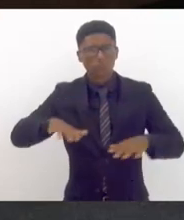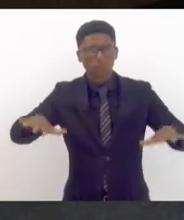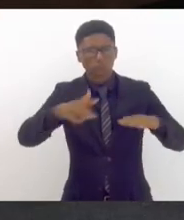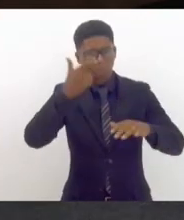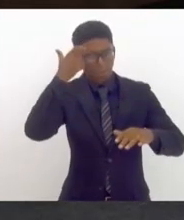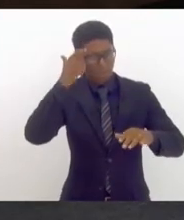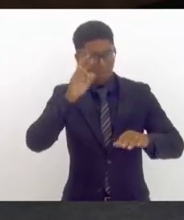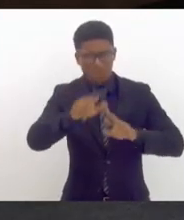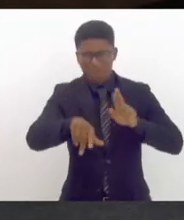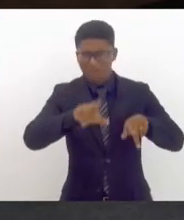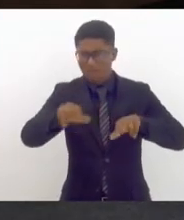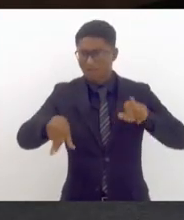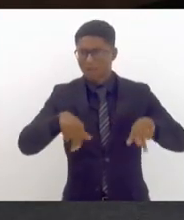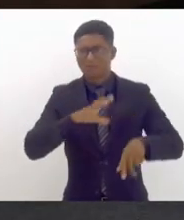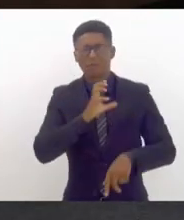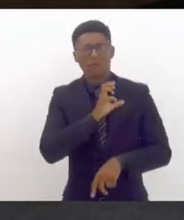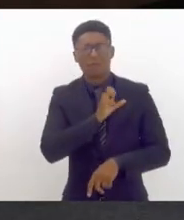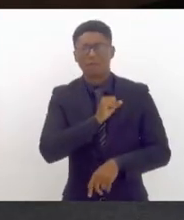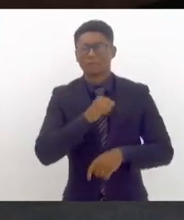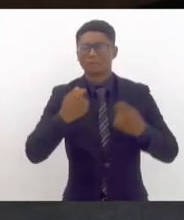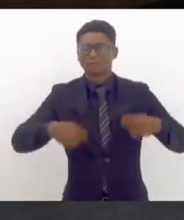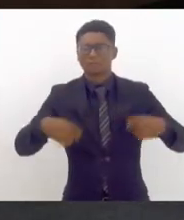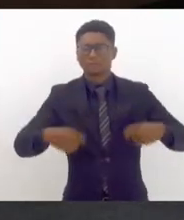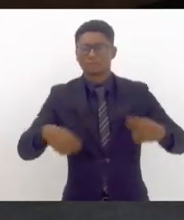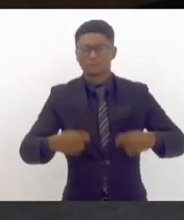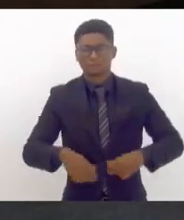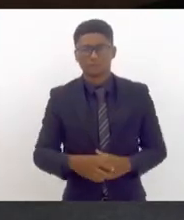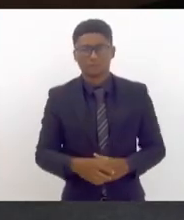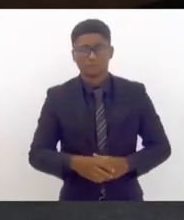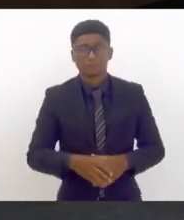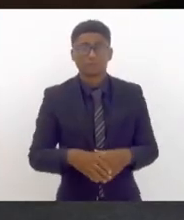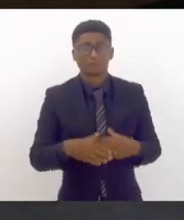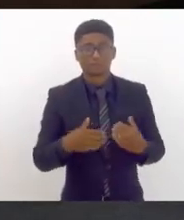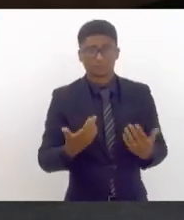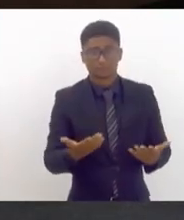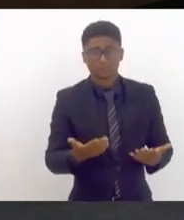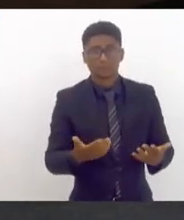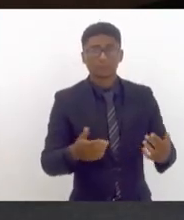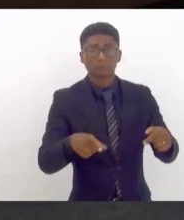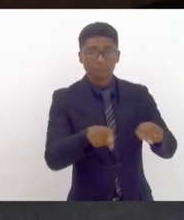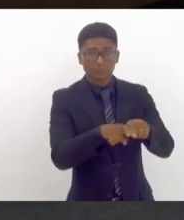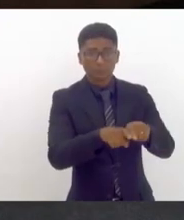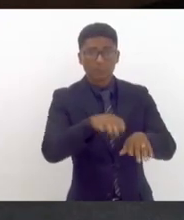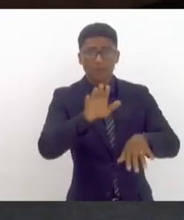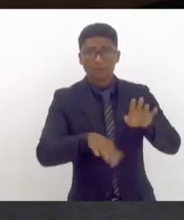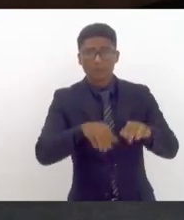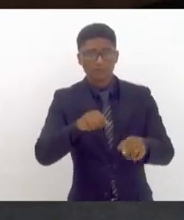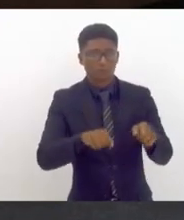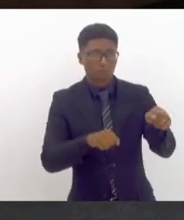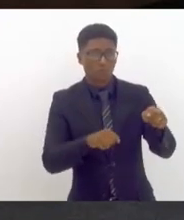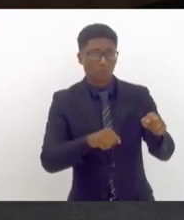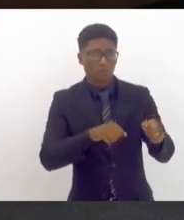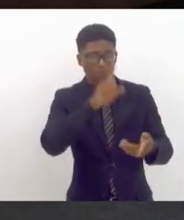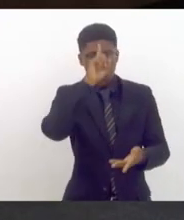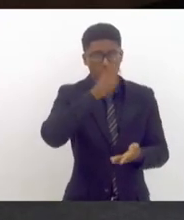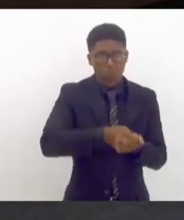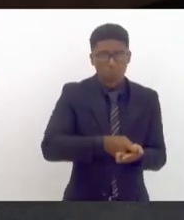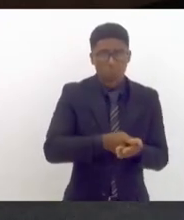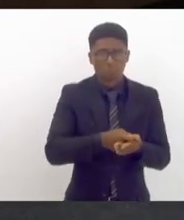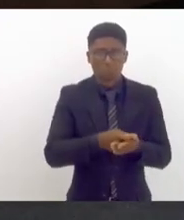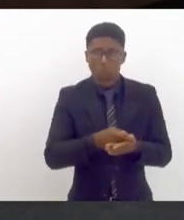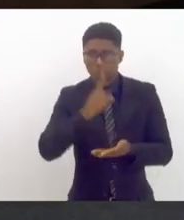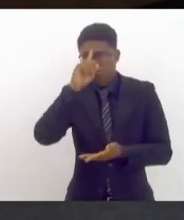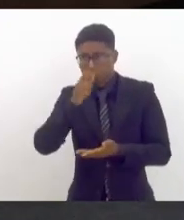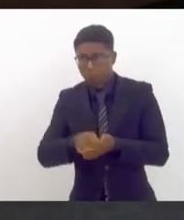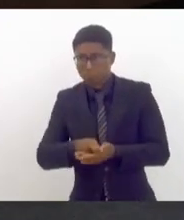diferente. E que, em algum momento da nossa existência, tomam também caminhos diferentes e escolhas diferentes.